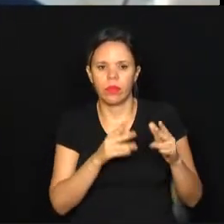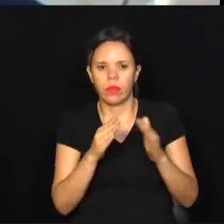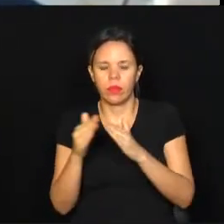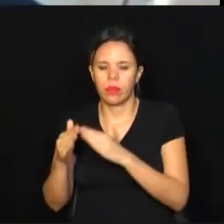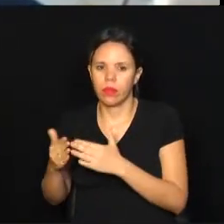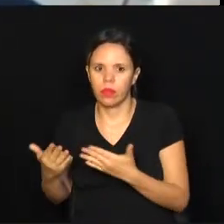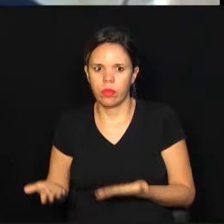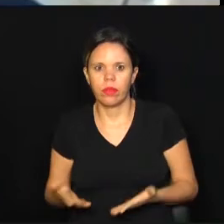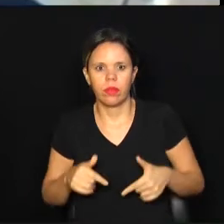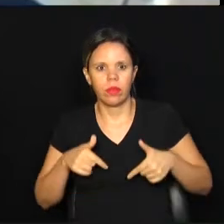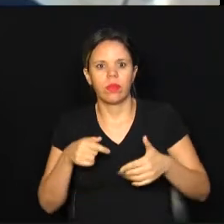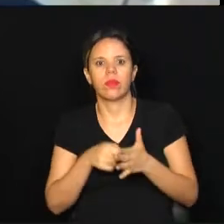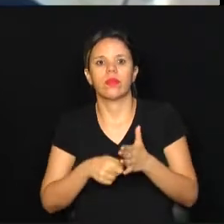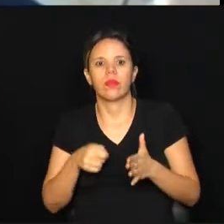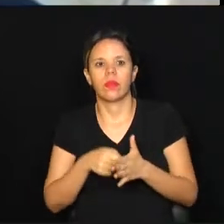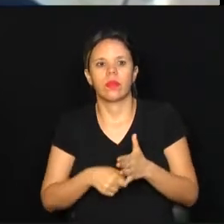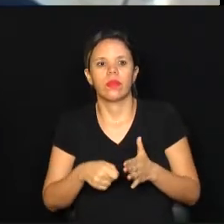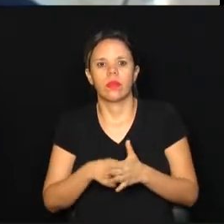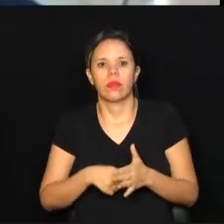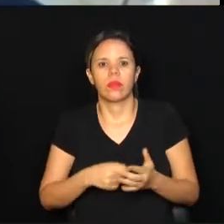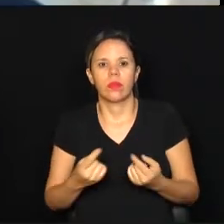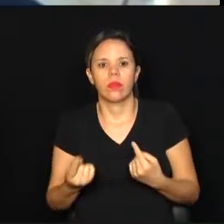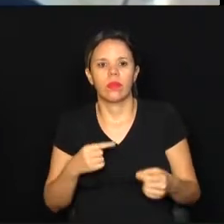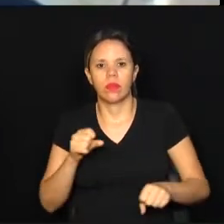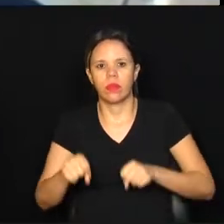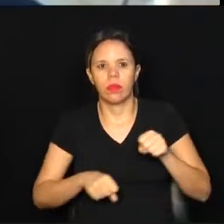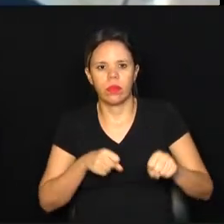moradores, ativistas, inclusive da ciclovia,